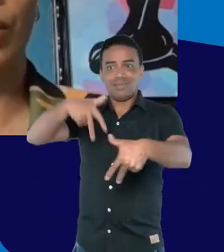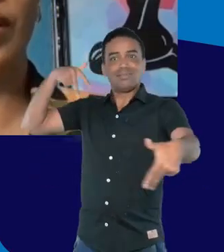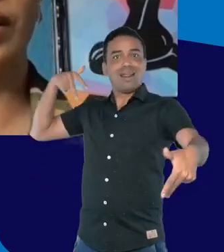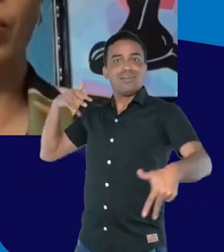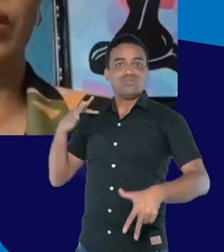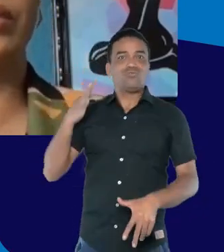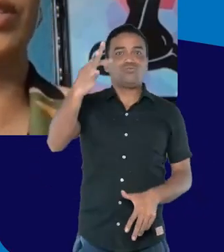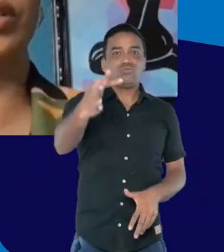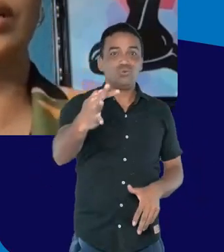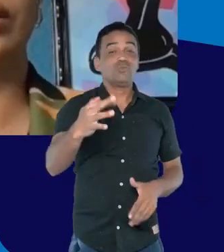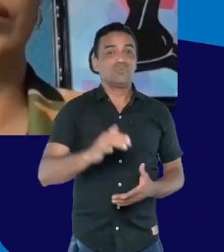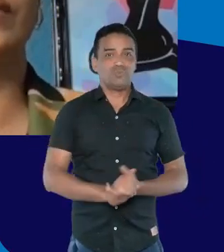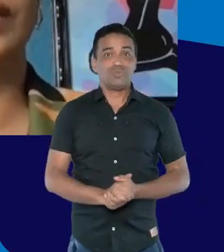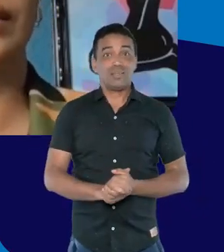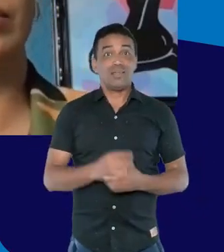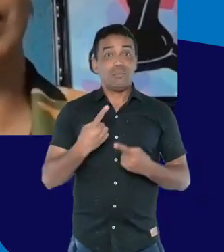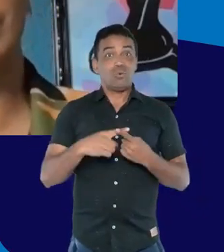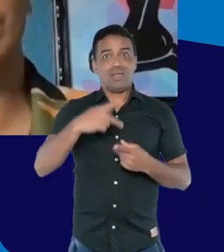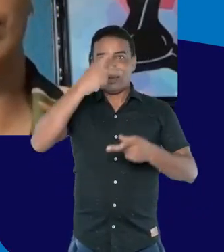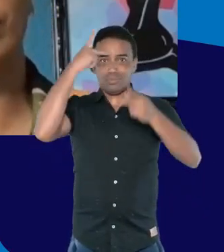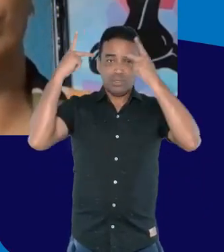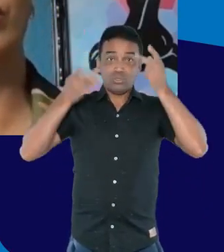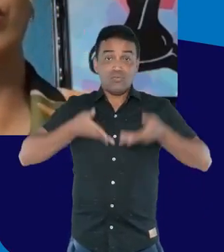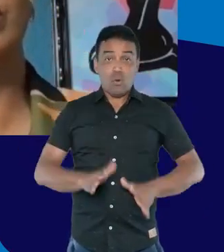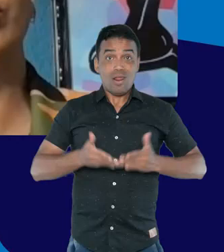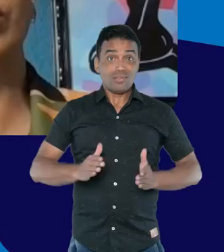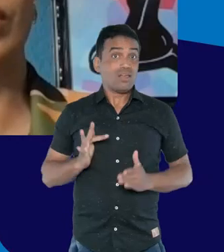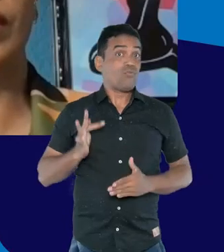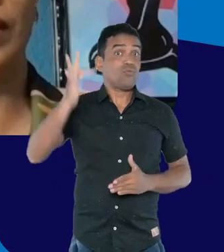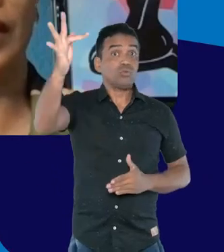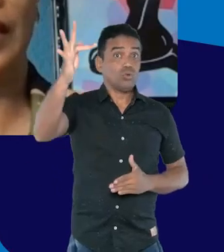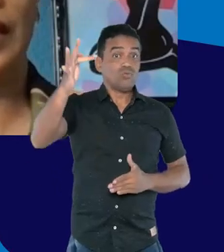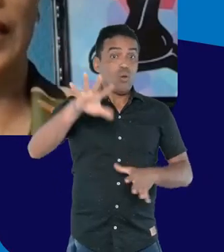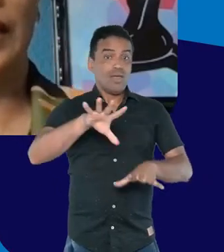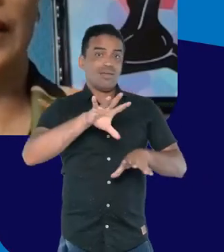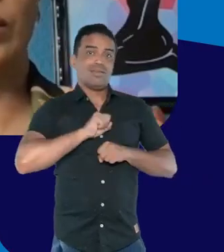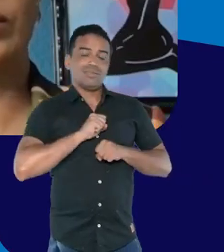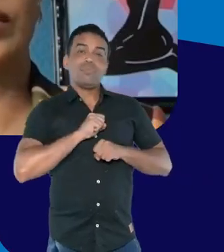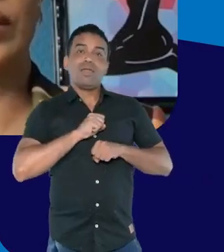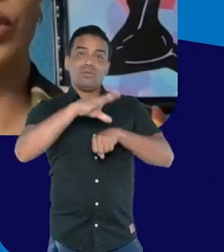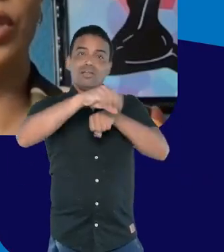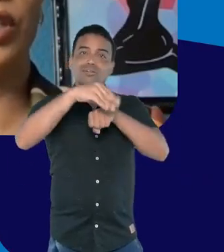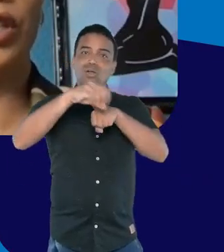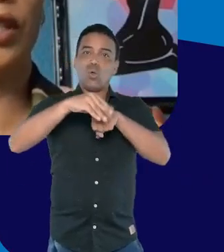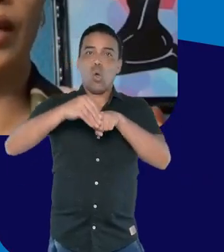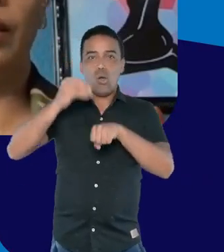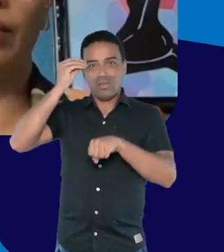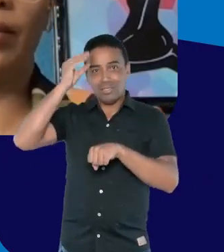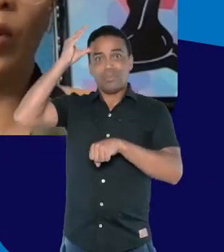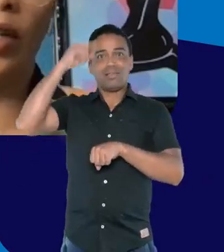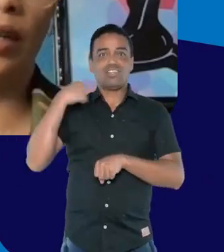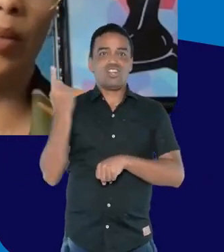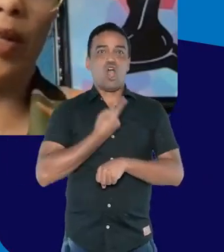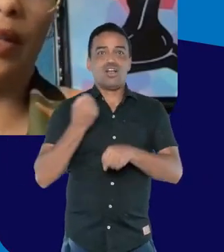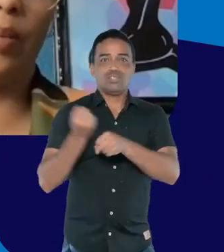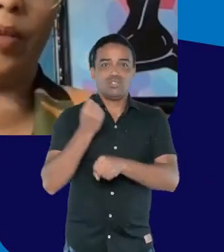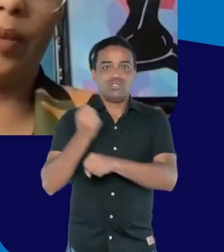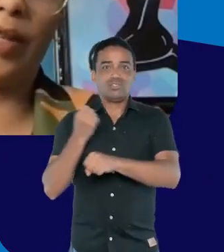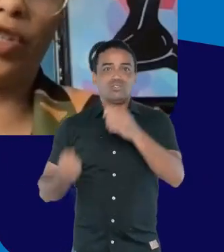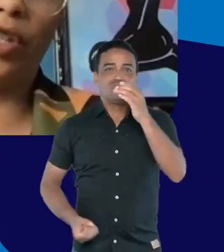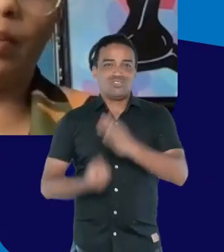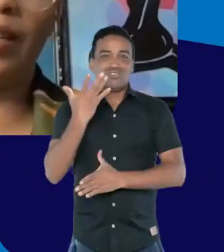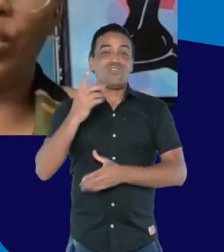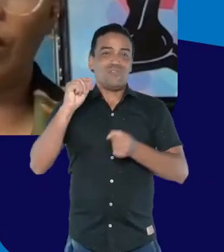futuro, porque as próximas gerações vão receber aquilo que for construído por nós. Então, hoje a gente tem, olhando